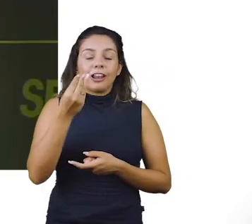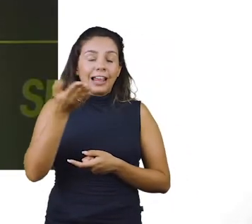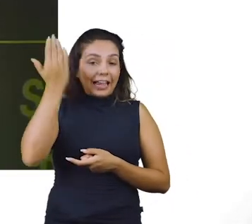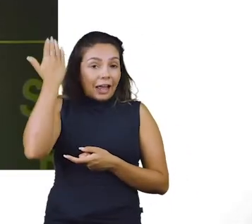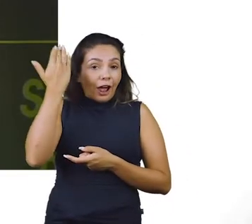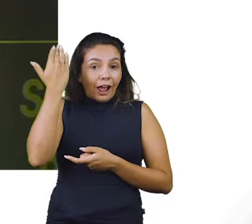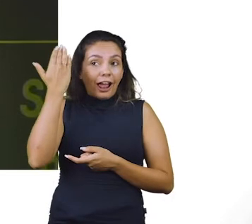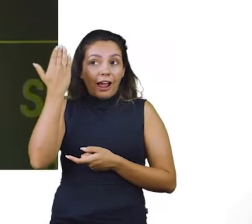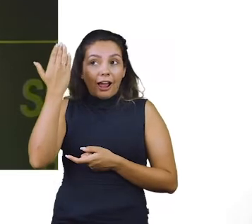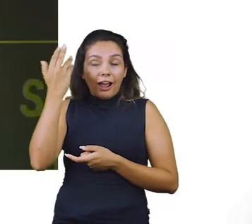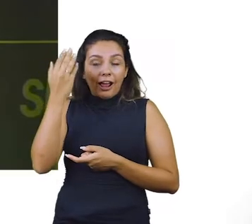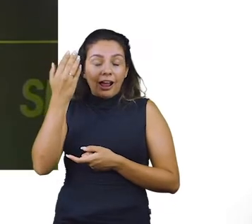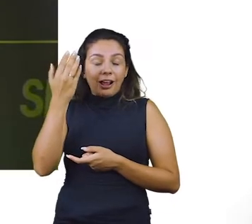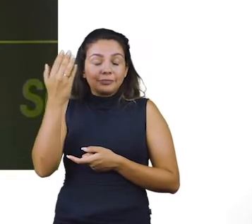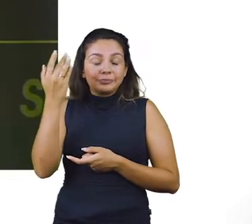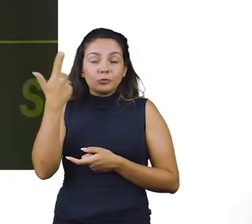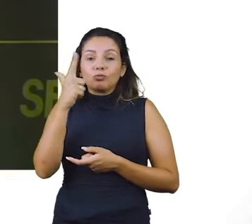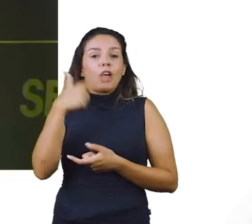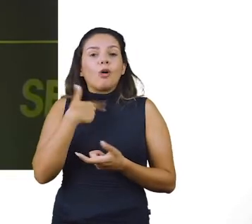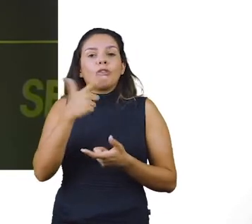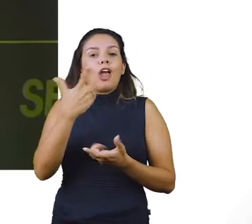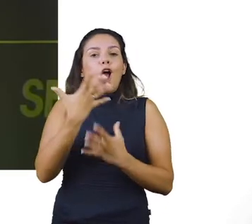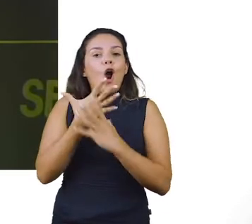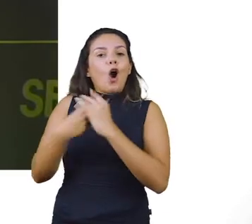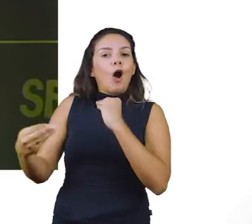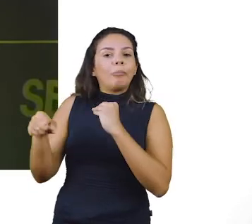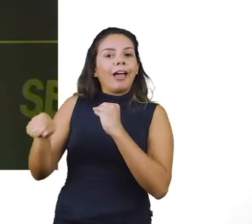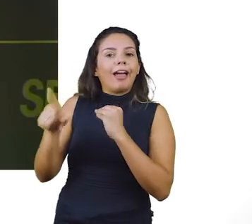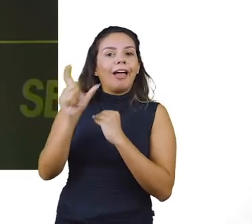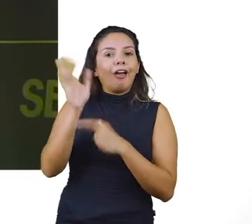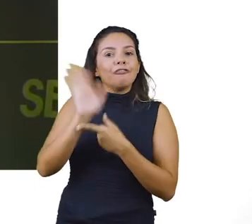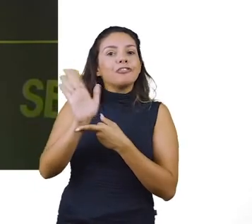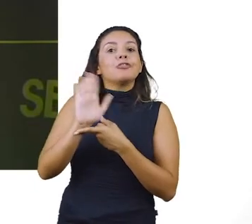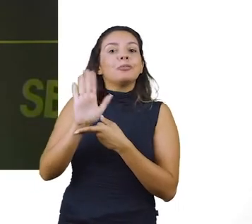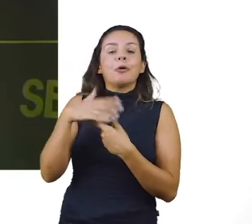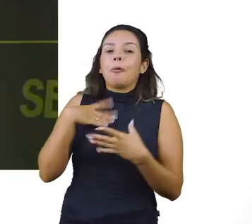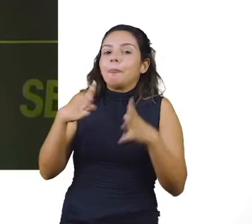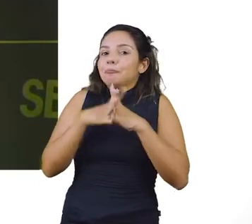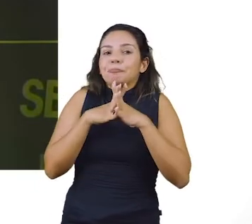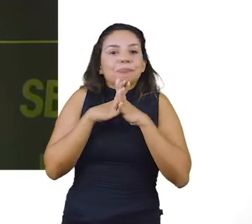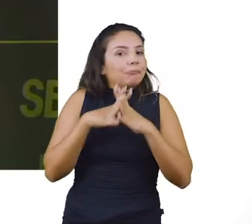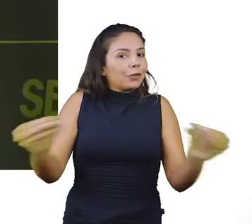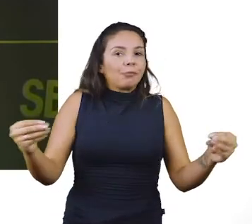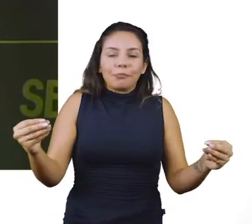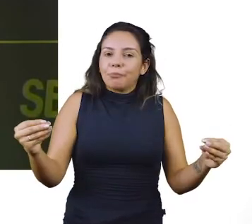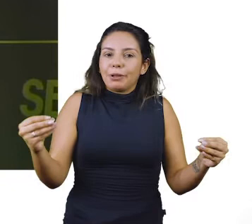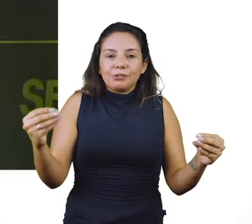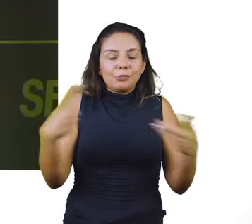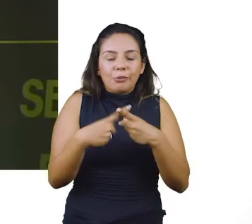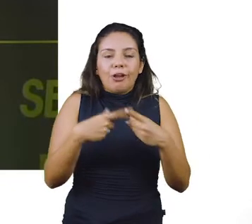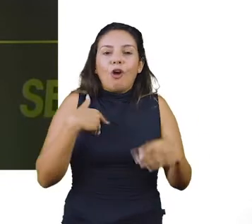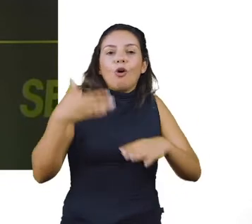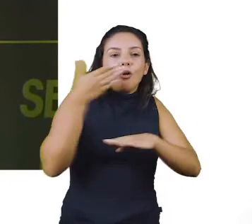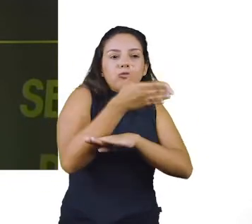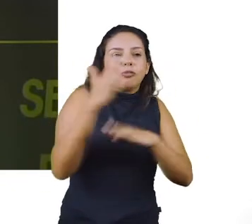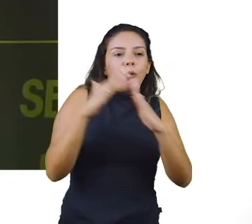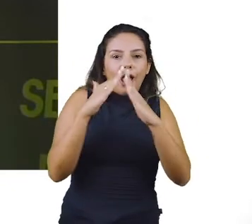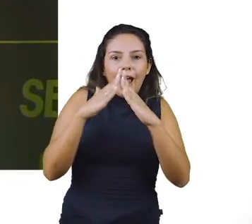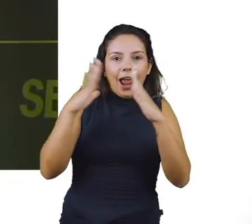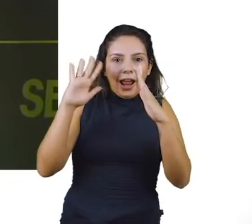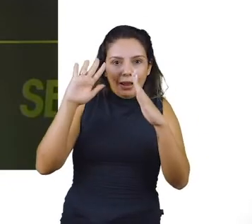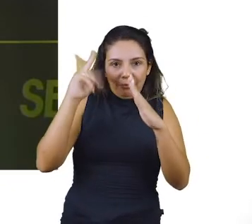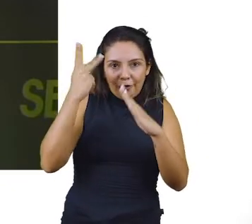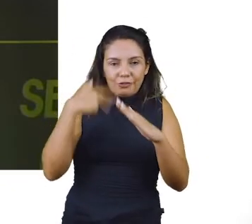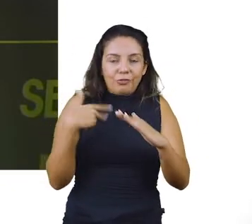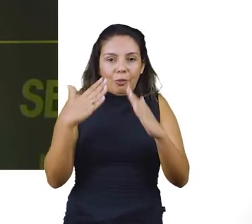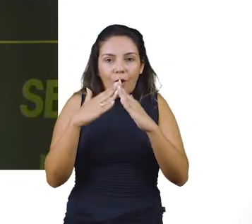de revê-lo. Eu tinha uma cópia, mas infelizmente não sei onde essa cópia foi. Nas vários lugares que eu já morei aqui em